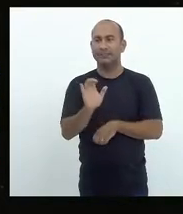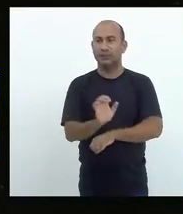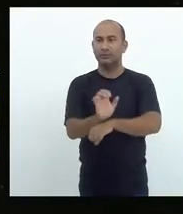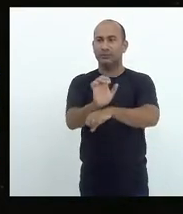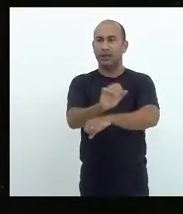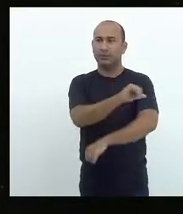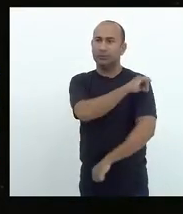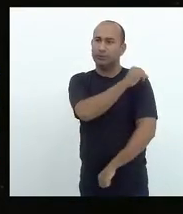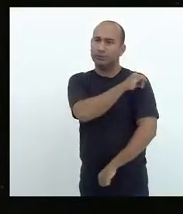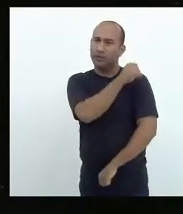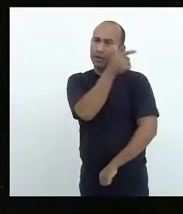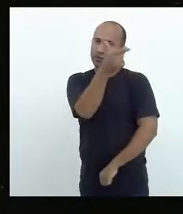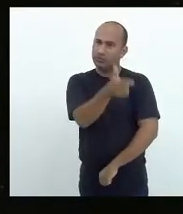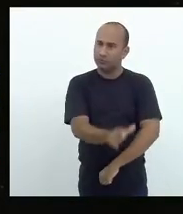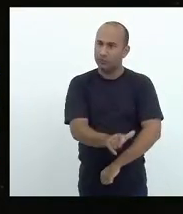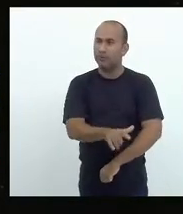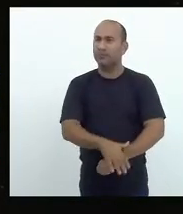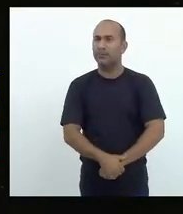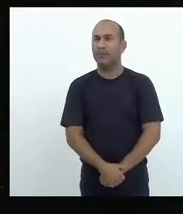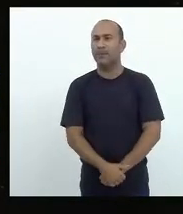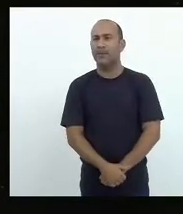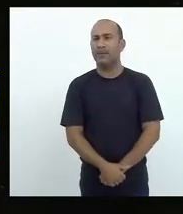Janeiro. Então, mais do que